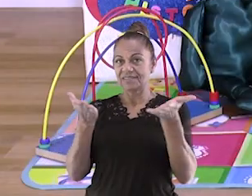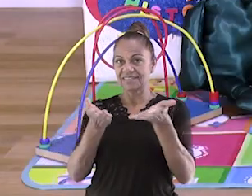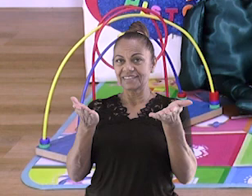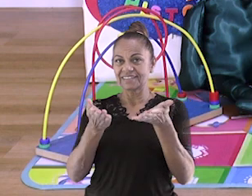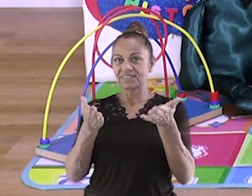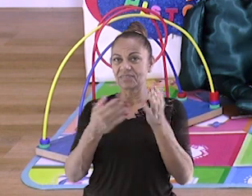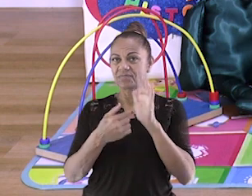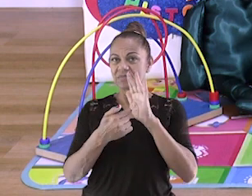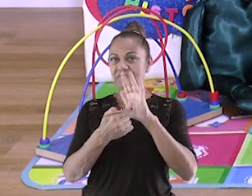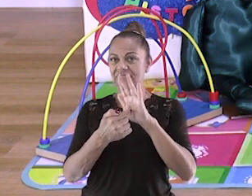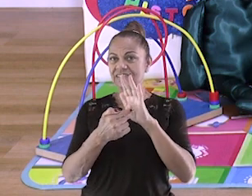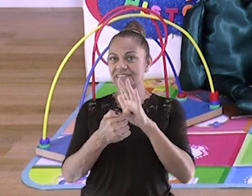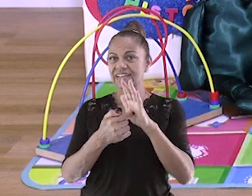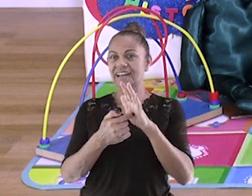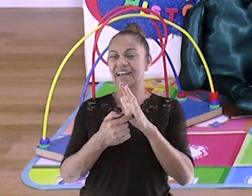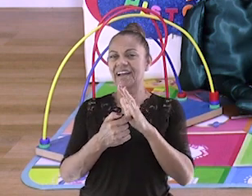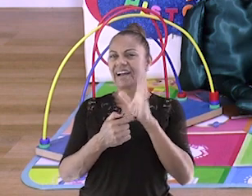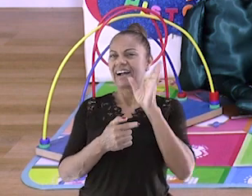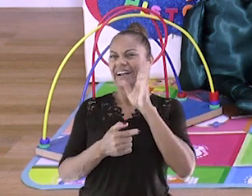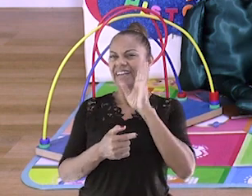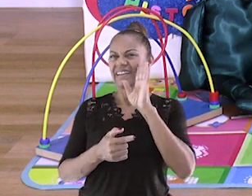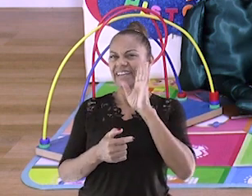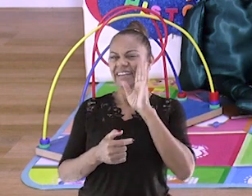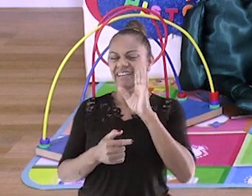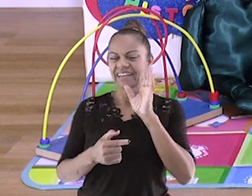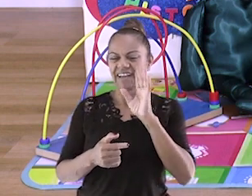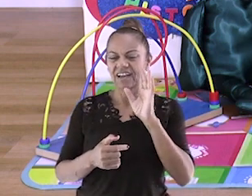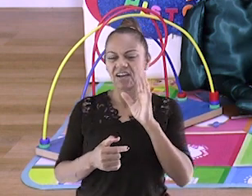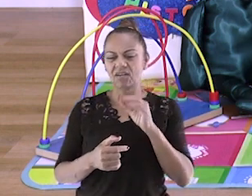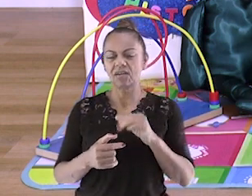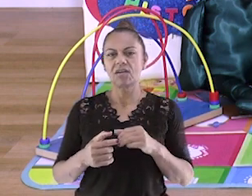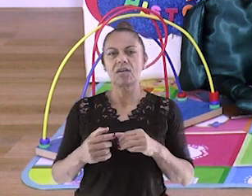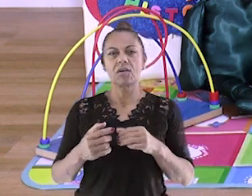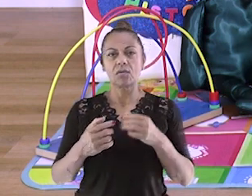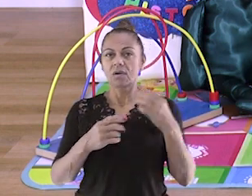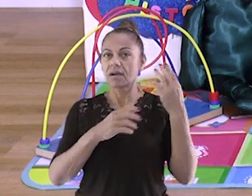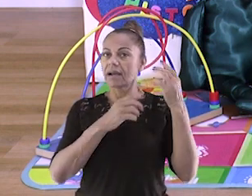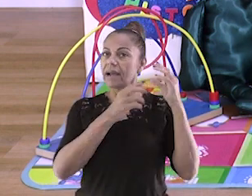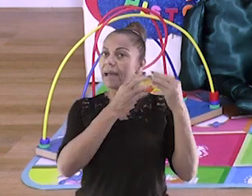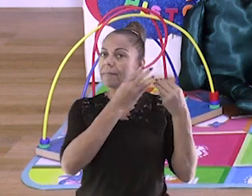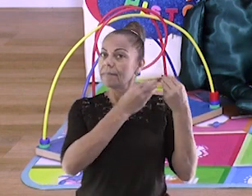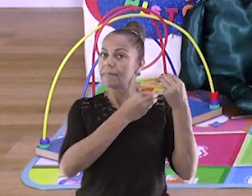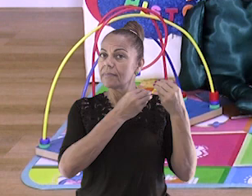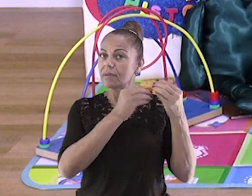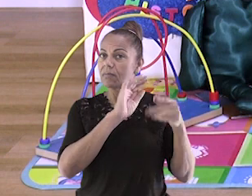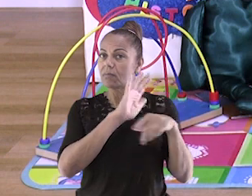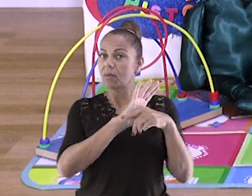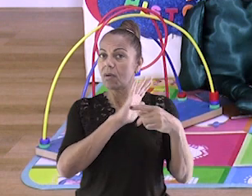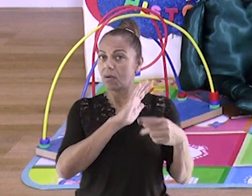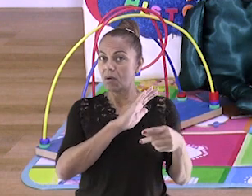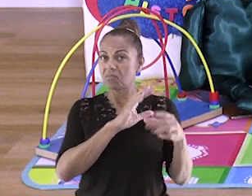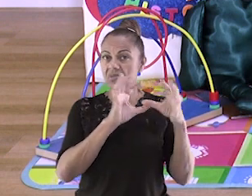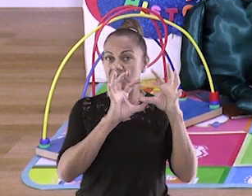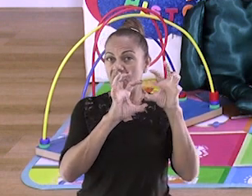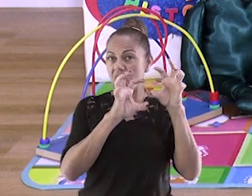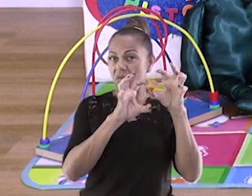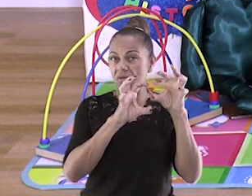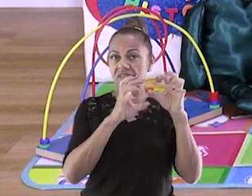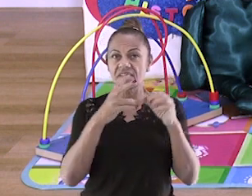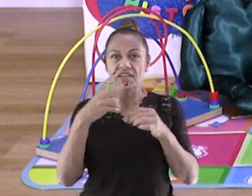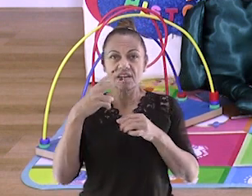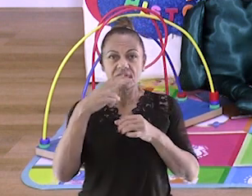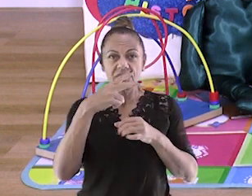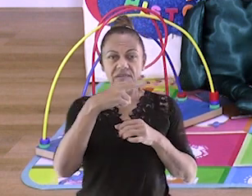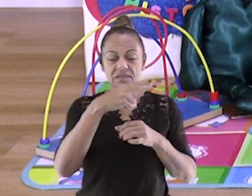esse. Esse aqui. Vai chegar a parte divertida. Vamos